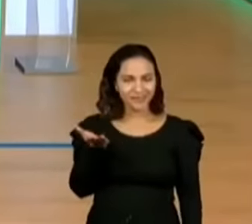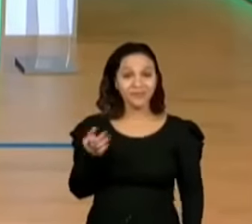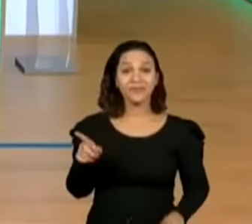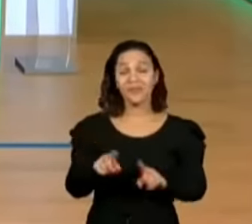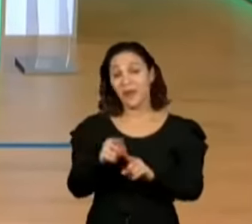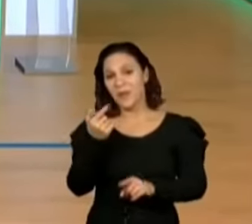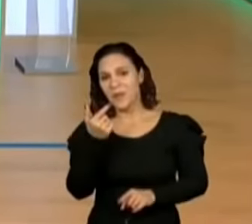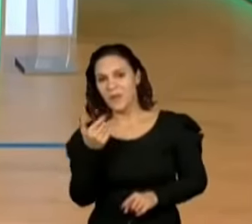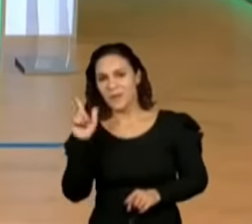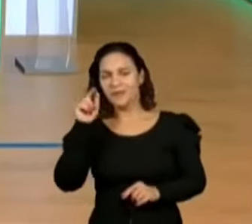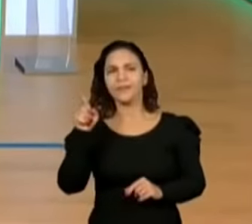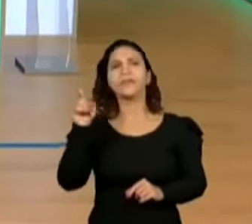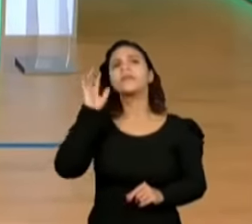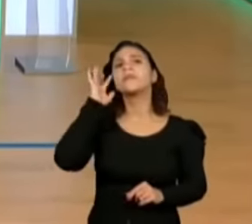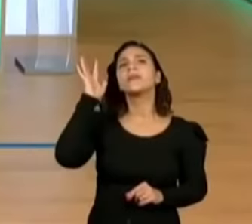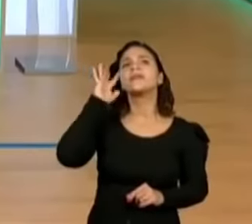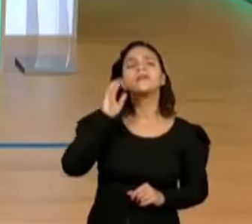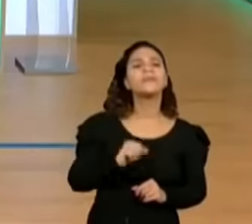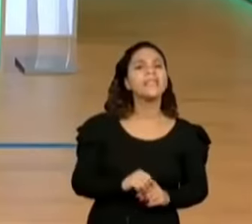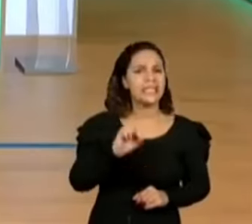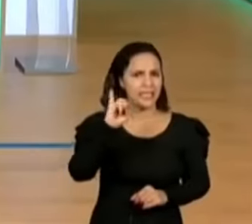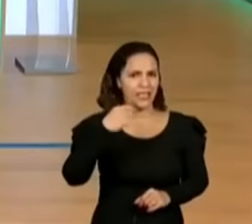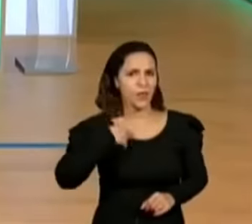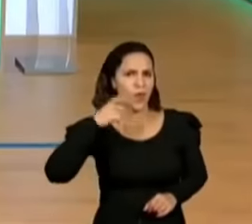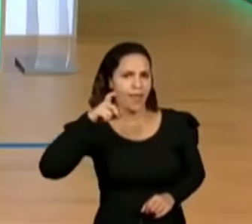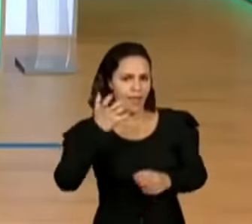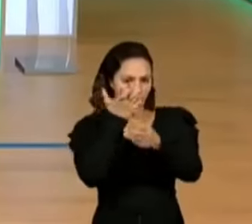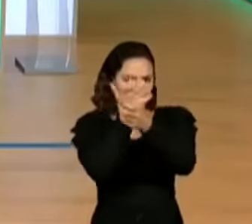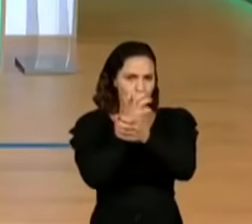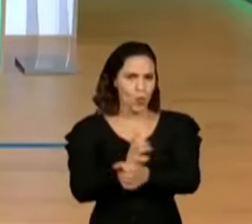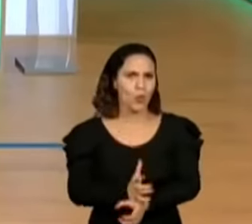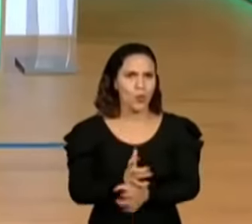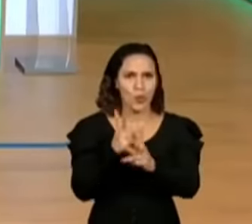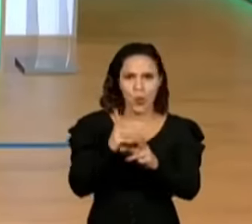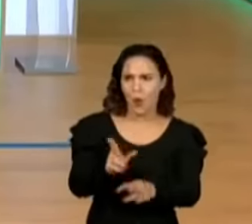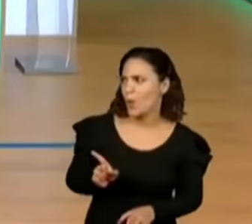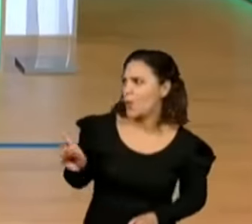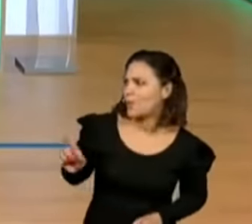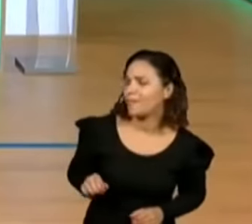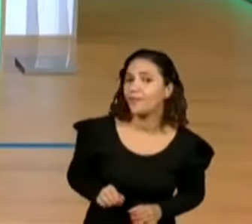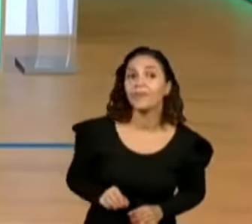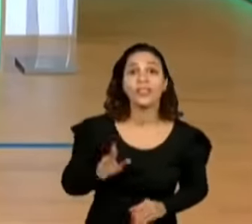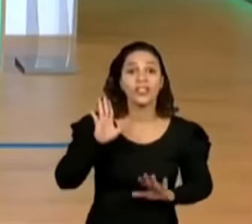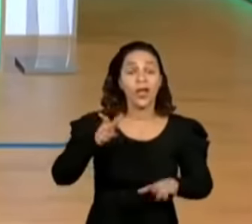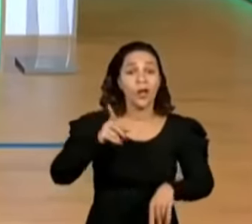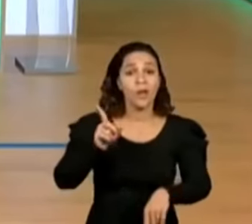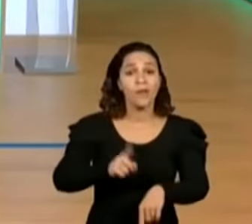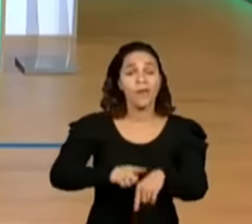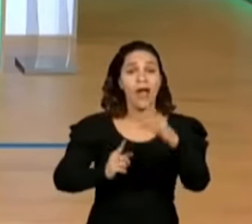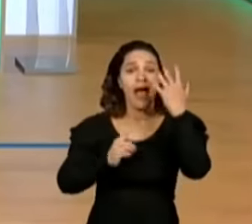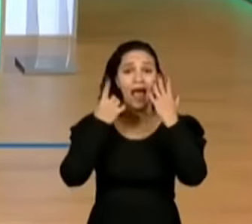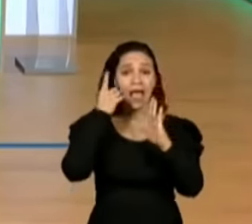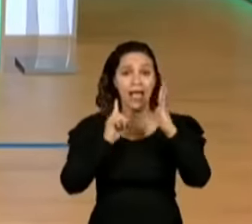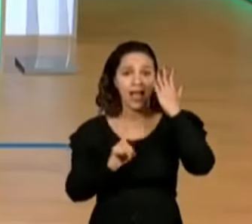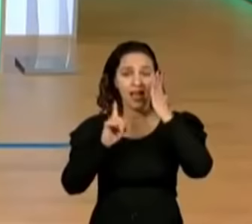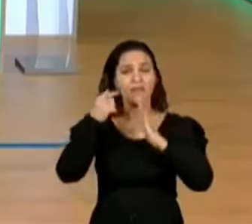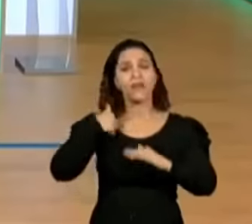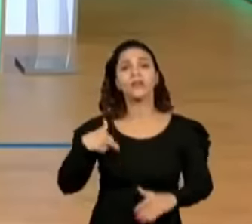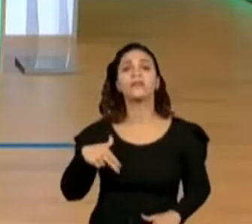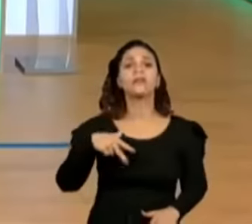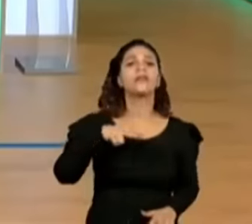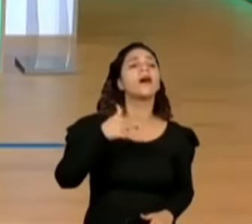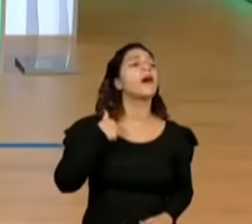outras situações. Ele imagina assim: se eu fosse um esqueleto, quando chegasse o carnaval ia sair cantando. Quando